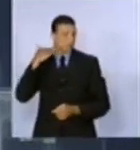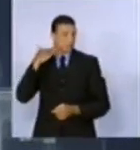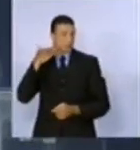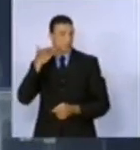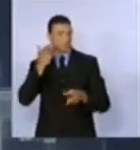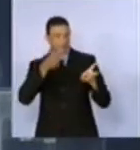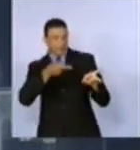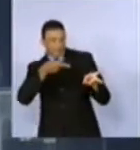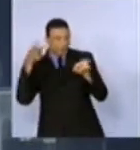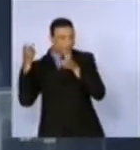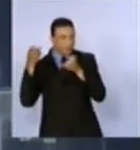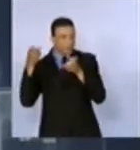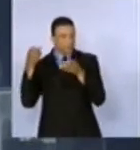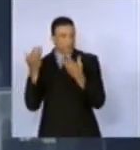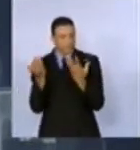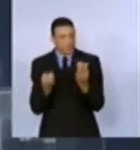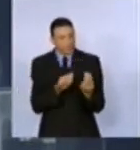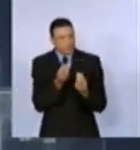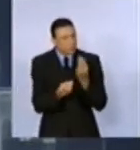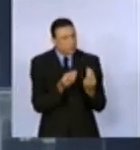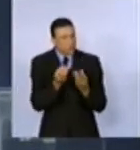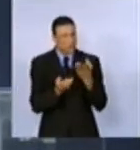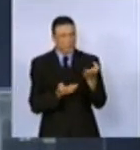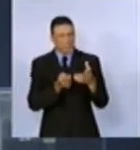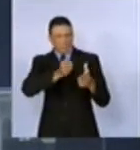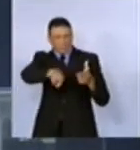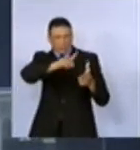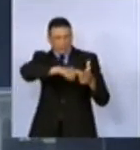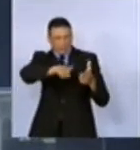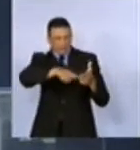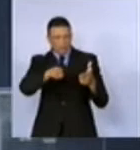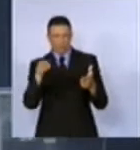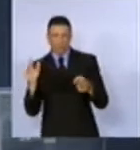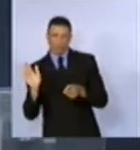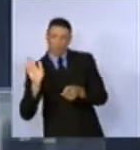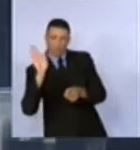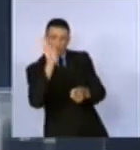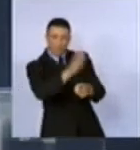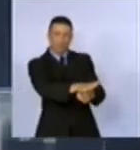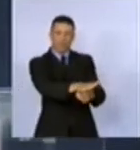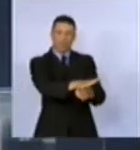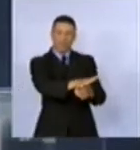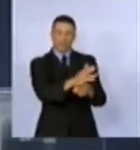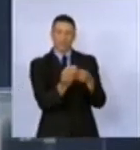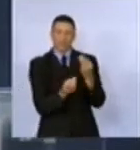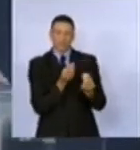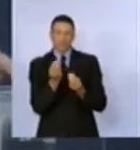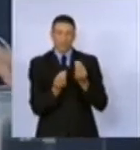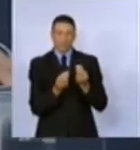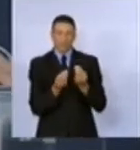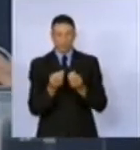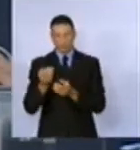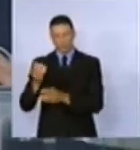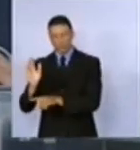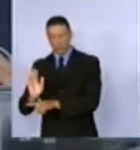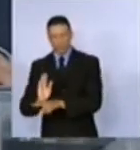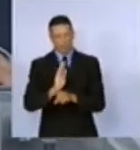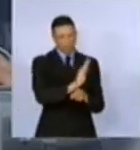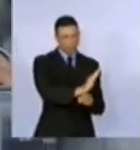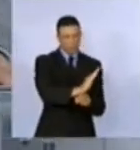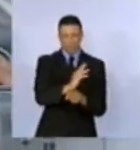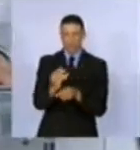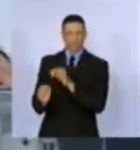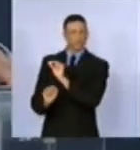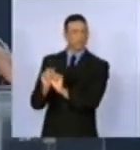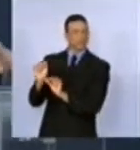entender que parte desses desafios podem ser superados com as melhores práticas do